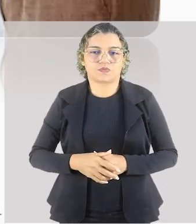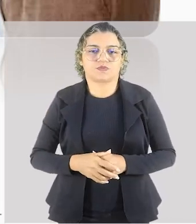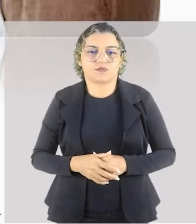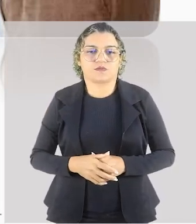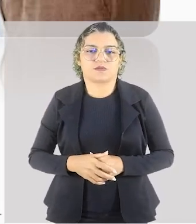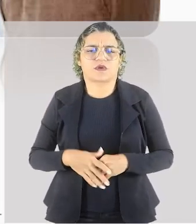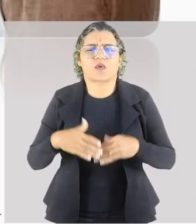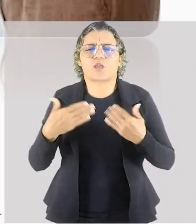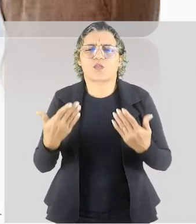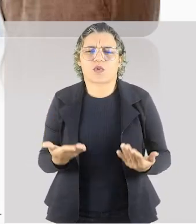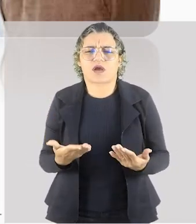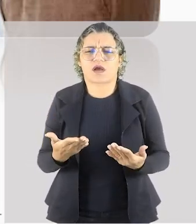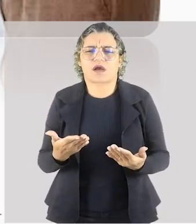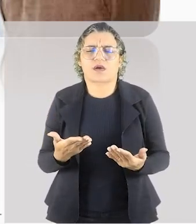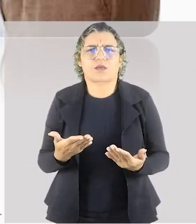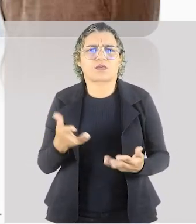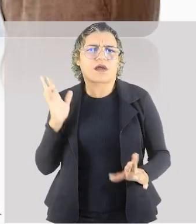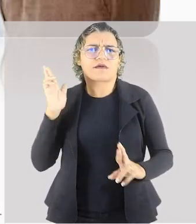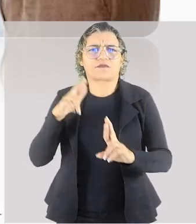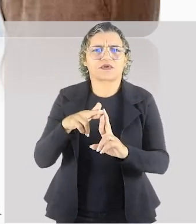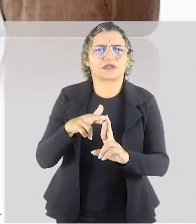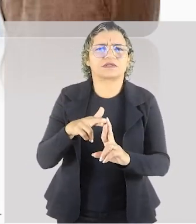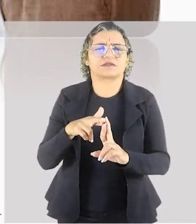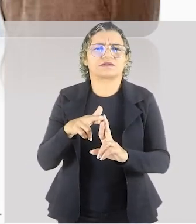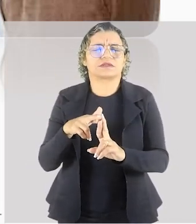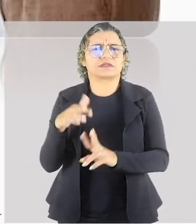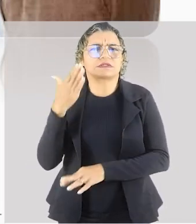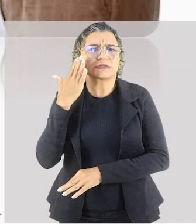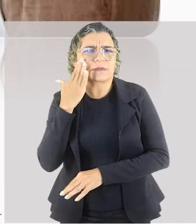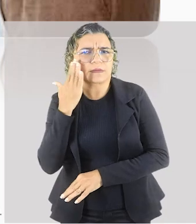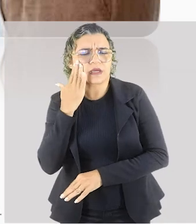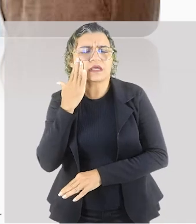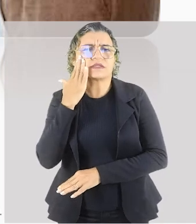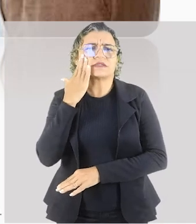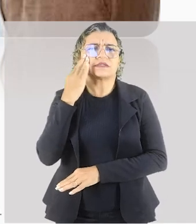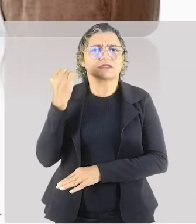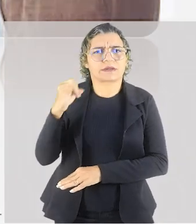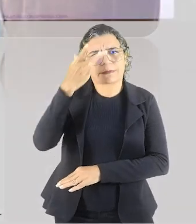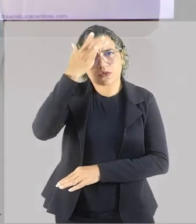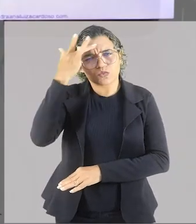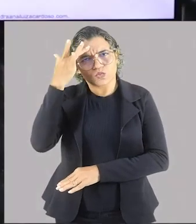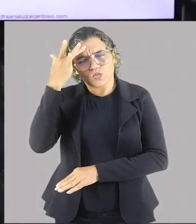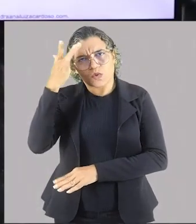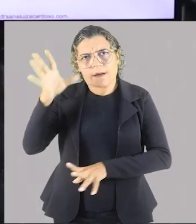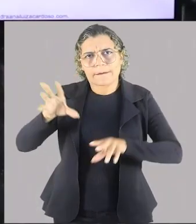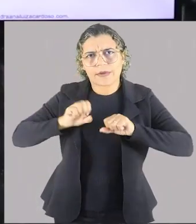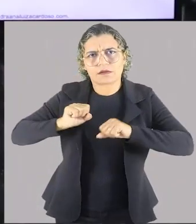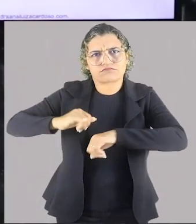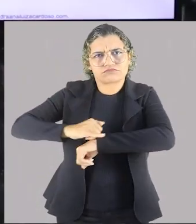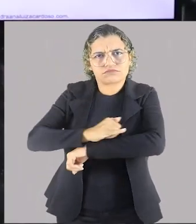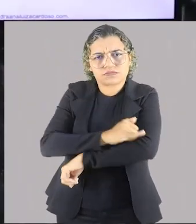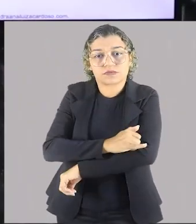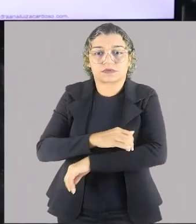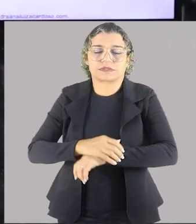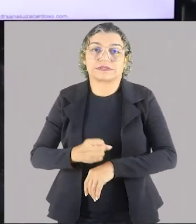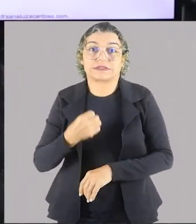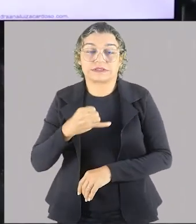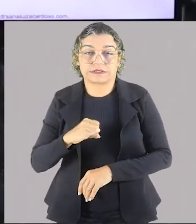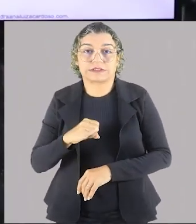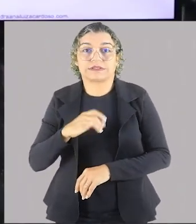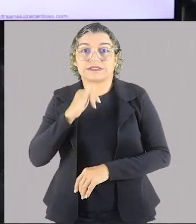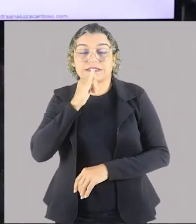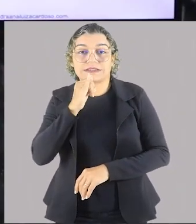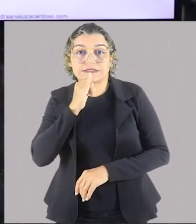que é o ponto de referência para saber se o indivíduo está com obesidade central? quando ele tem uma circunferência